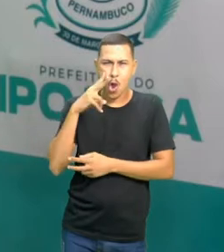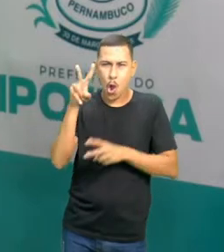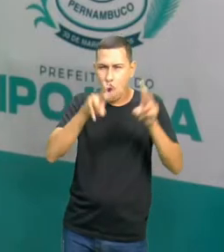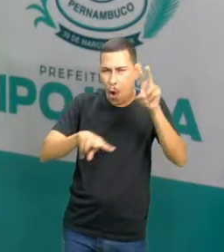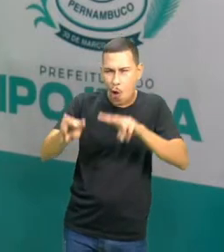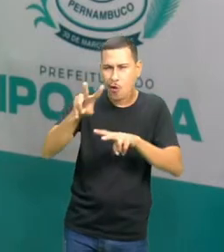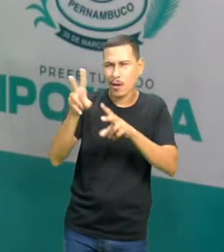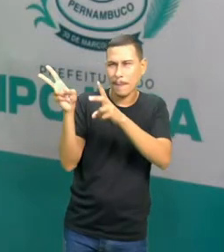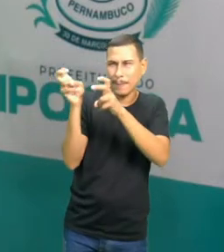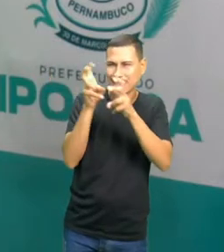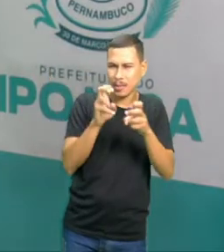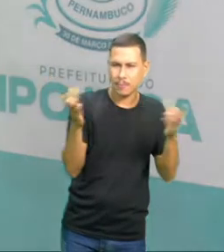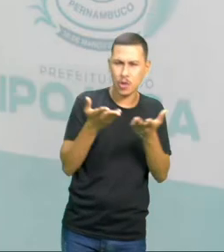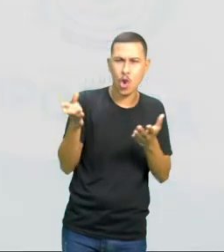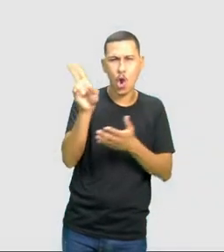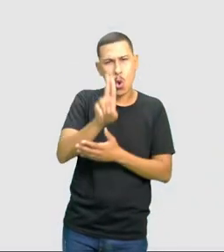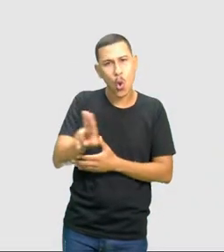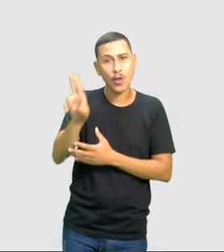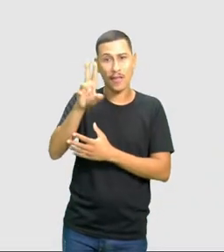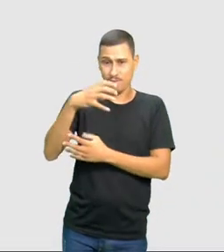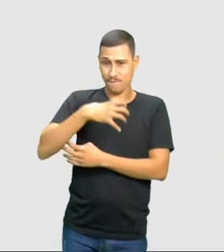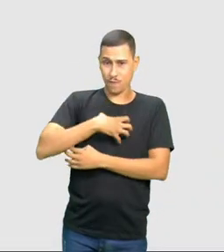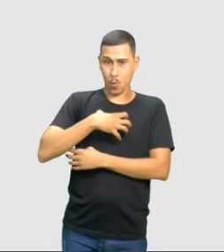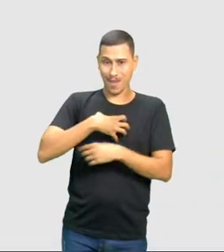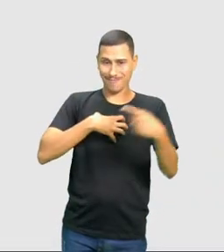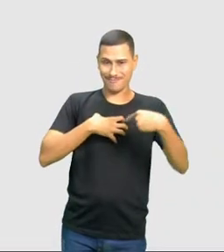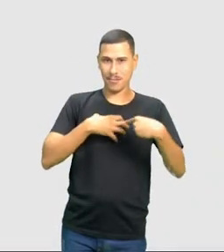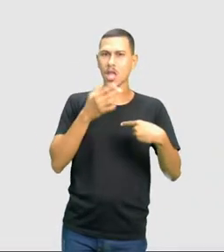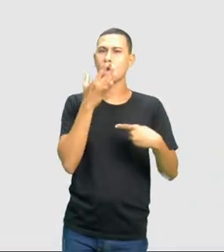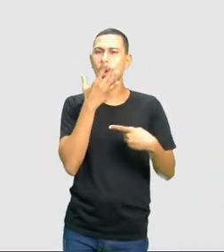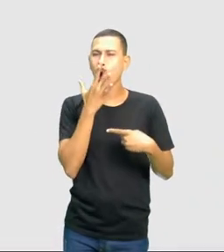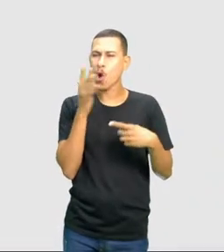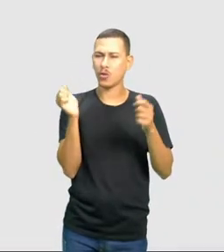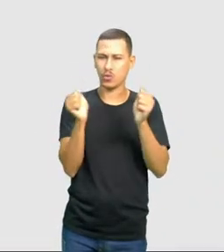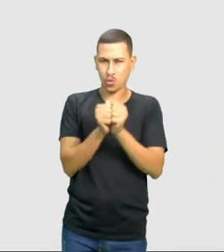Perceba que agora vamos utilizar a forma e a cor.